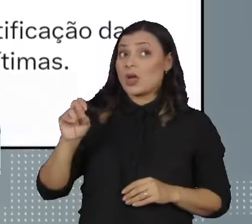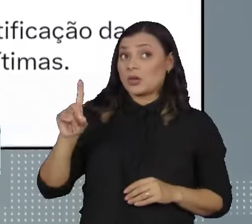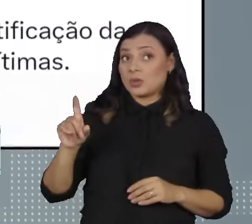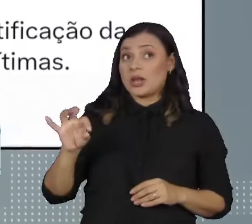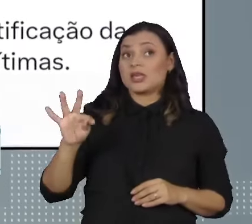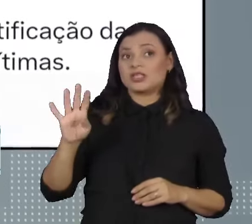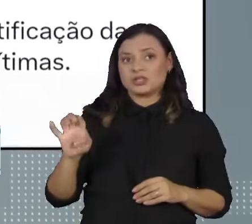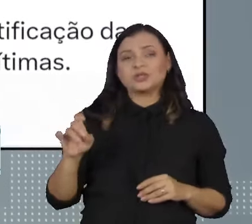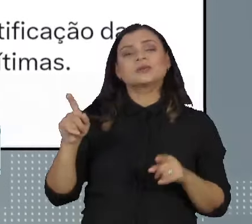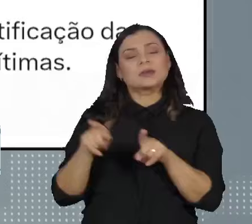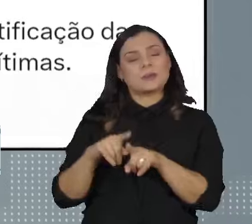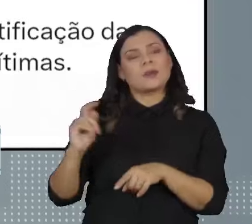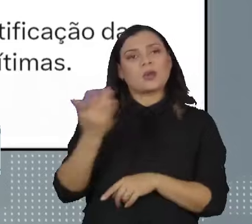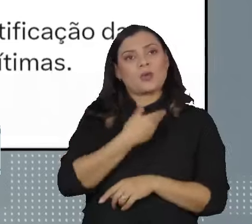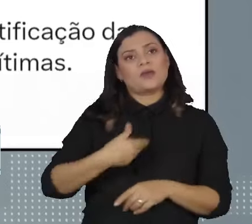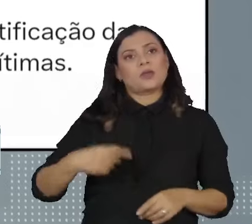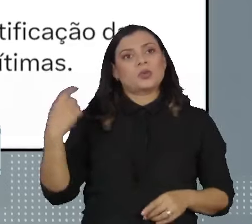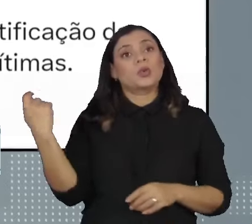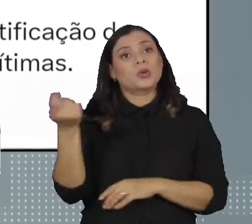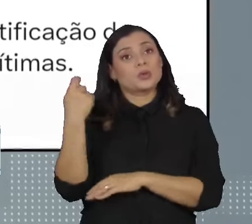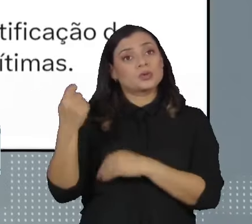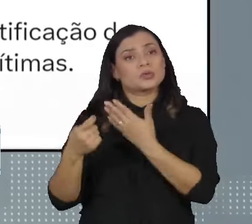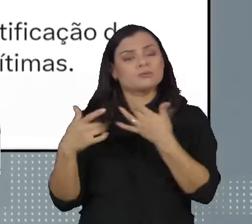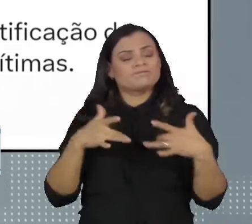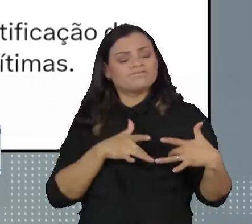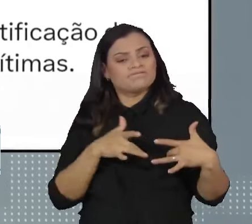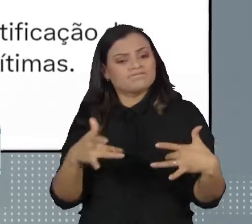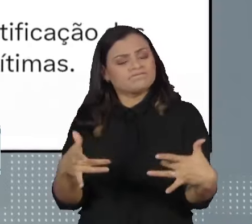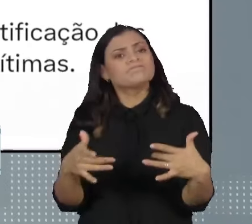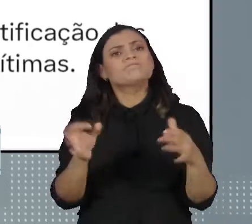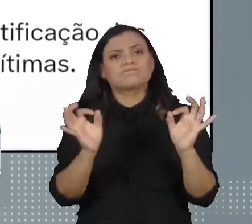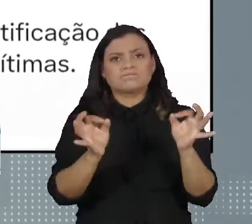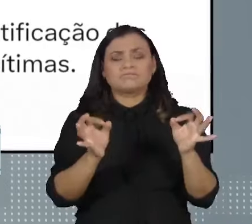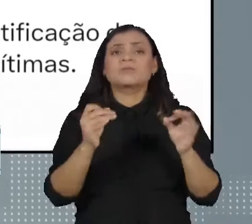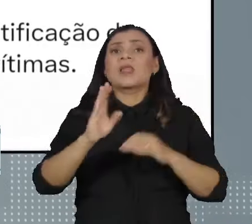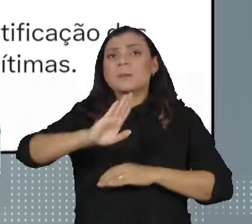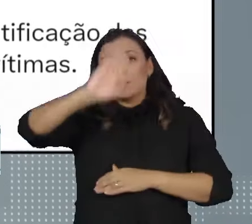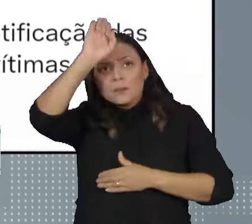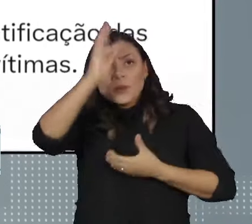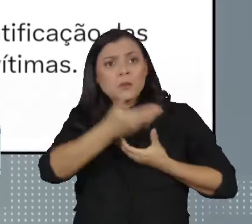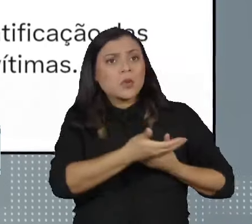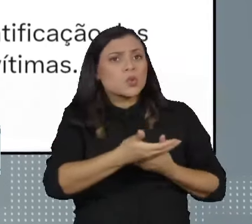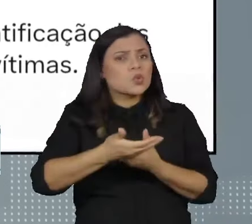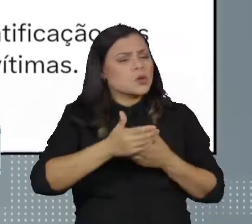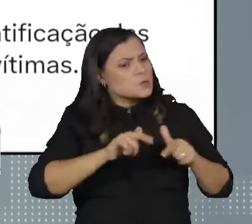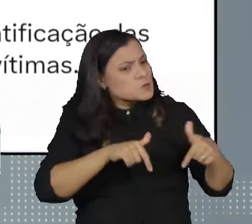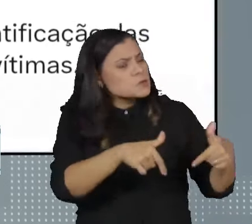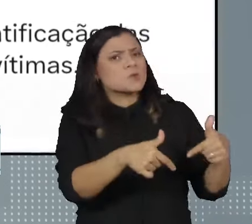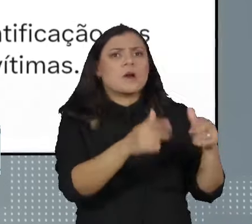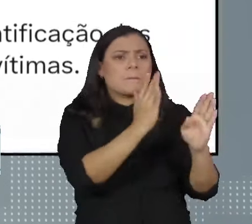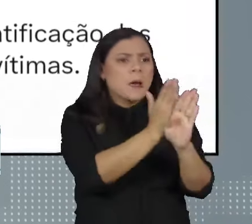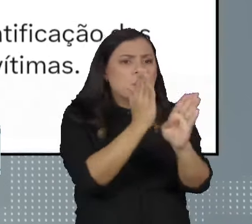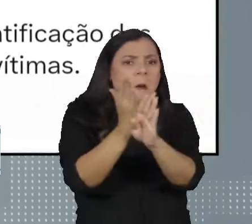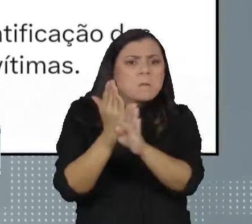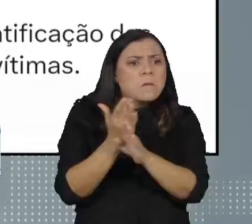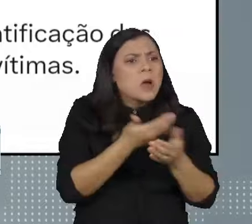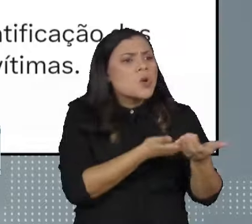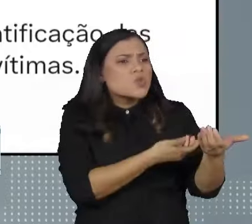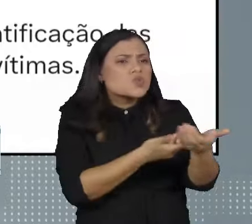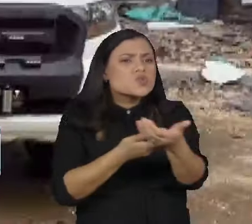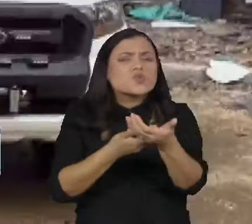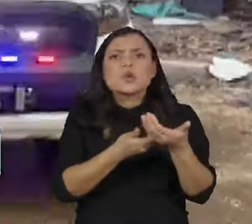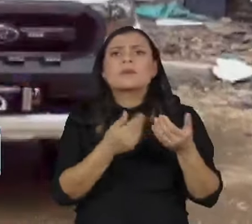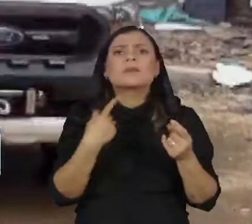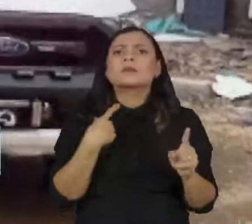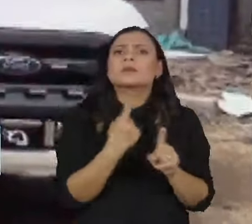Rio Grande do Sul, também se solidarizou com a tragédia e afirmou que o Corpo de Bombeiros segue mobilizado na identificação da causa das